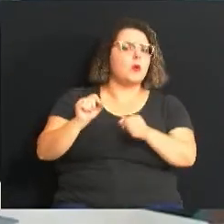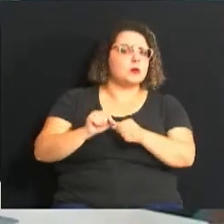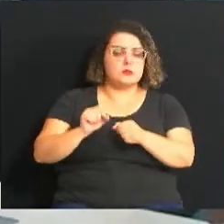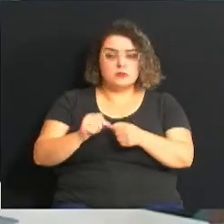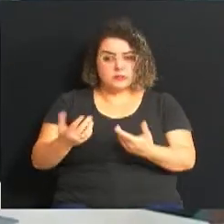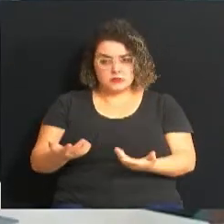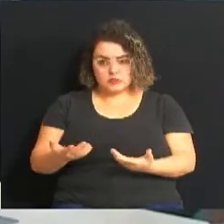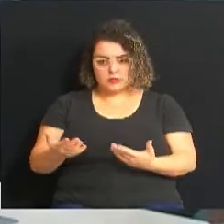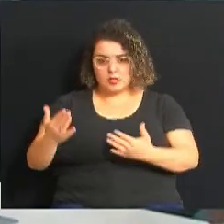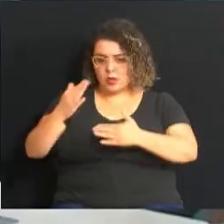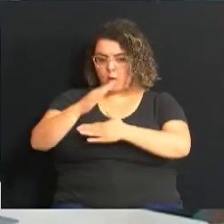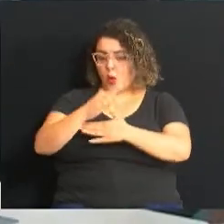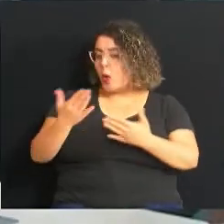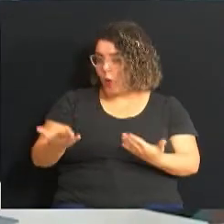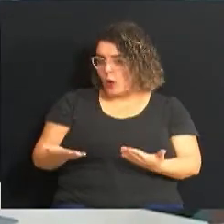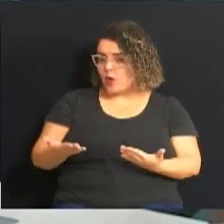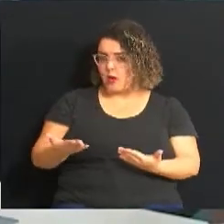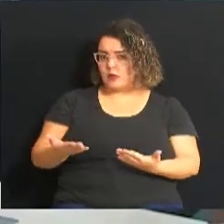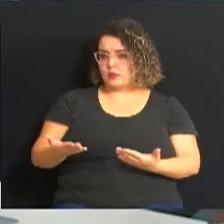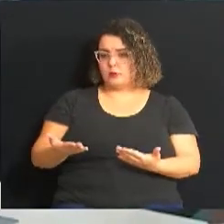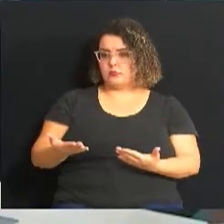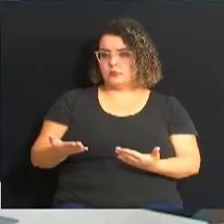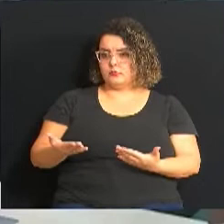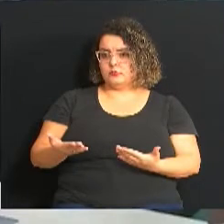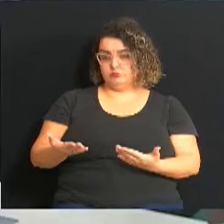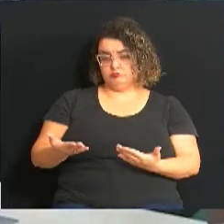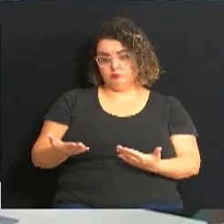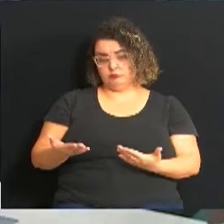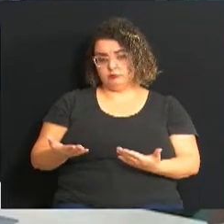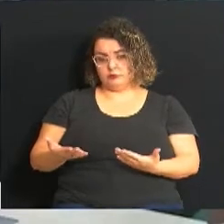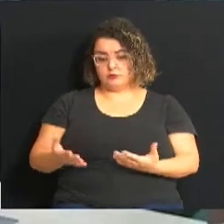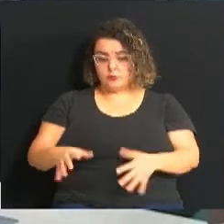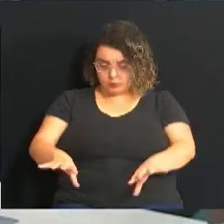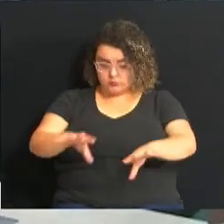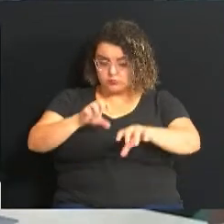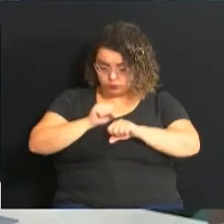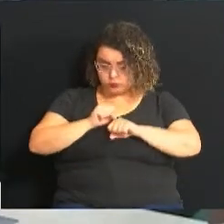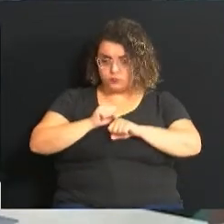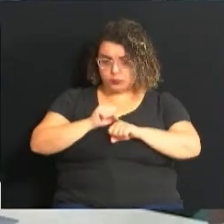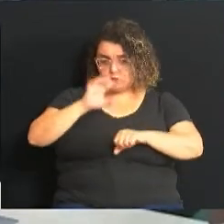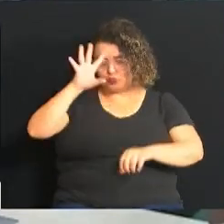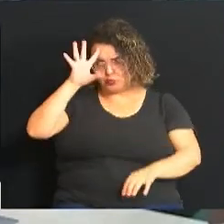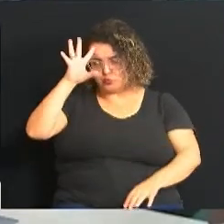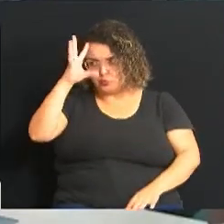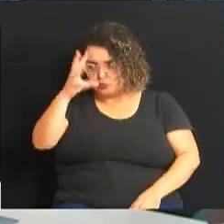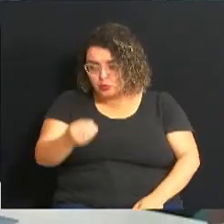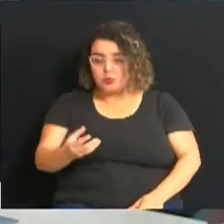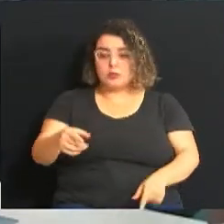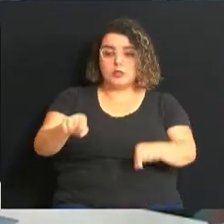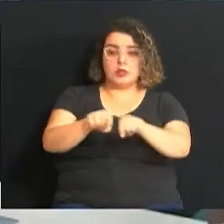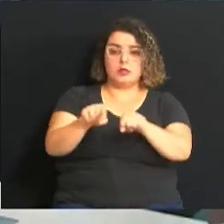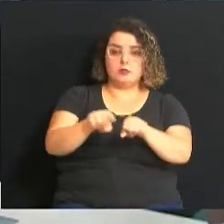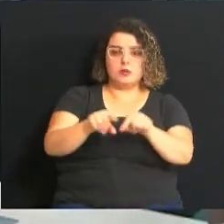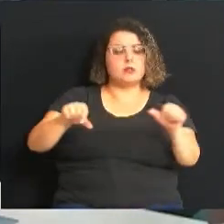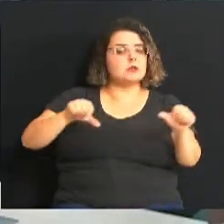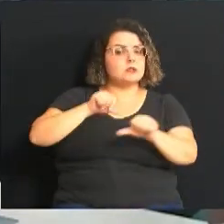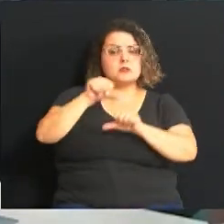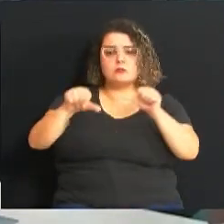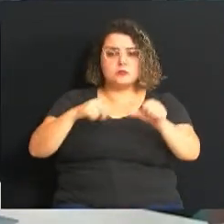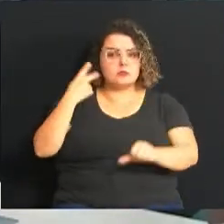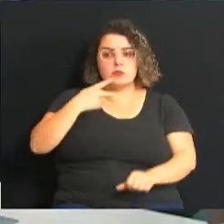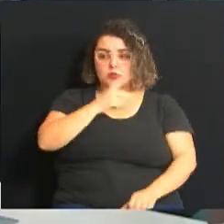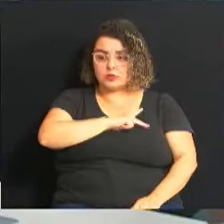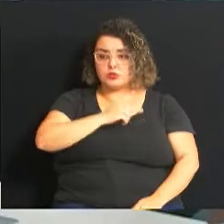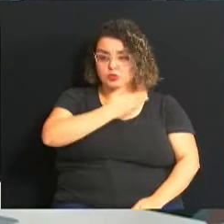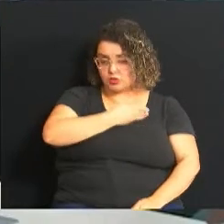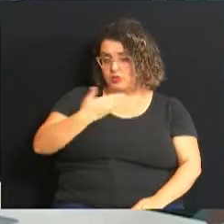Câmara Municipal, tanto para absorver os conhecimentos que eles trazem para nós, quanto como que a gente transforma isso em políticas públicas, né?